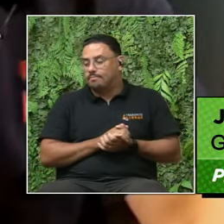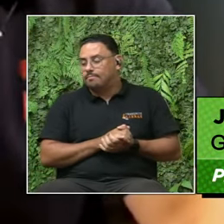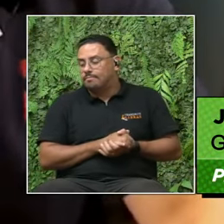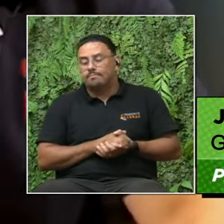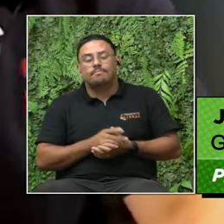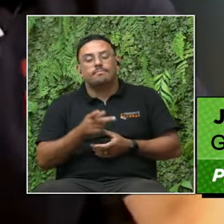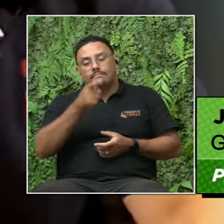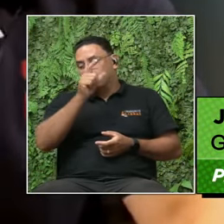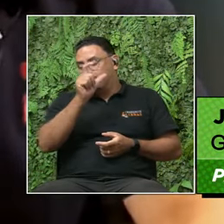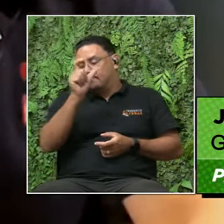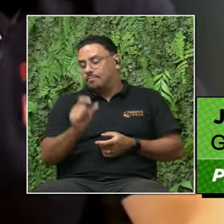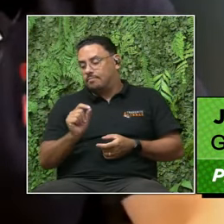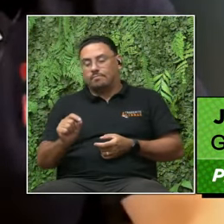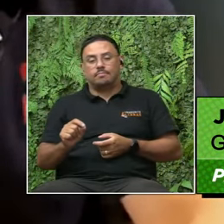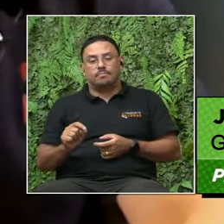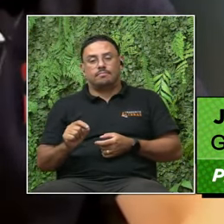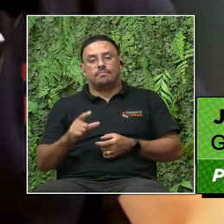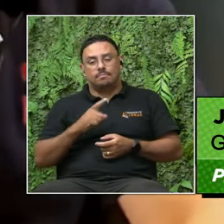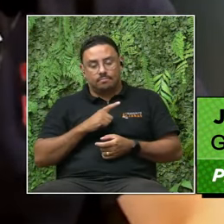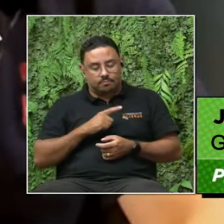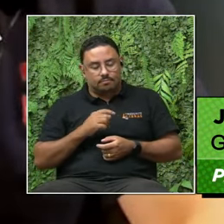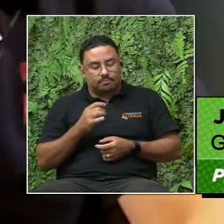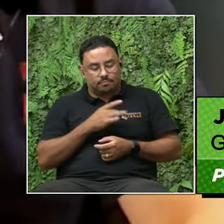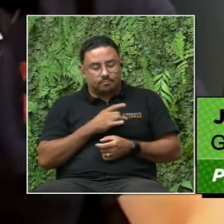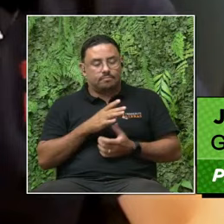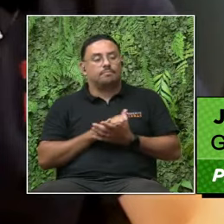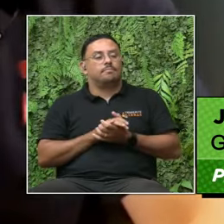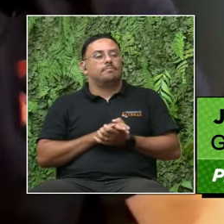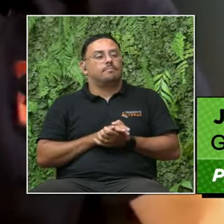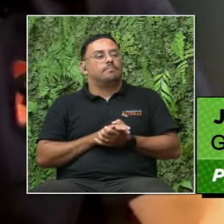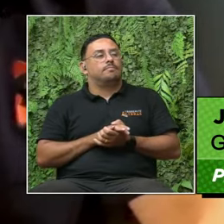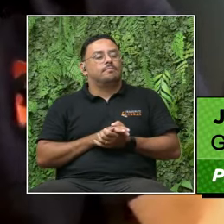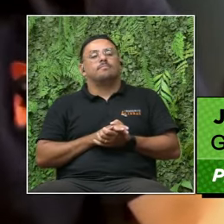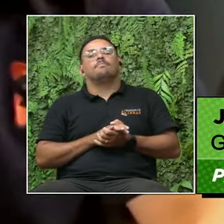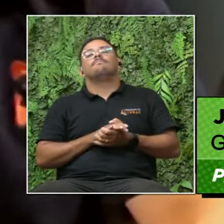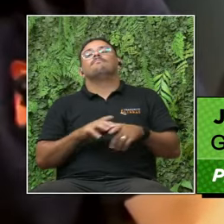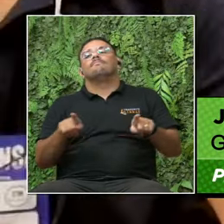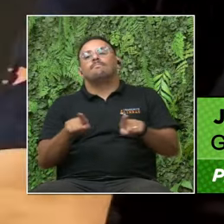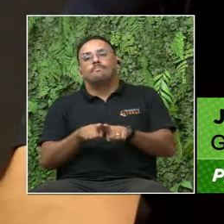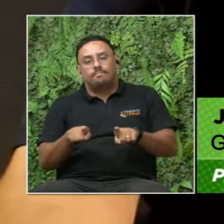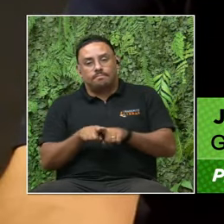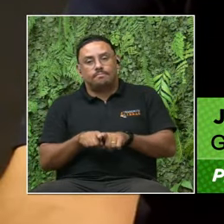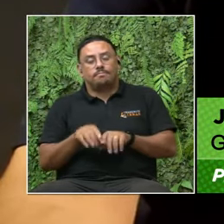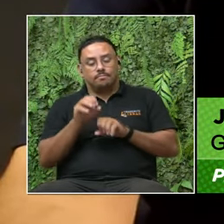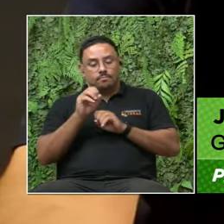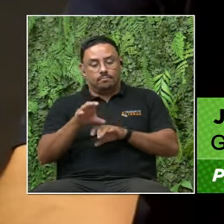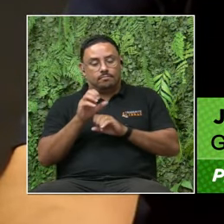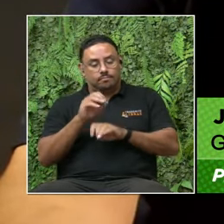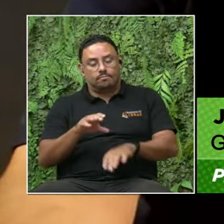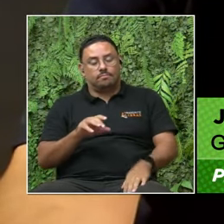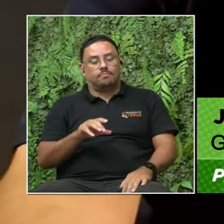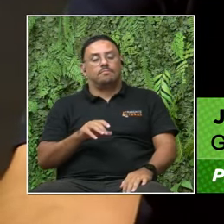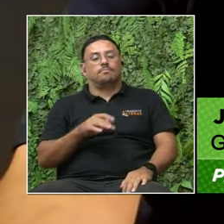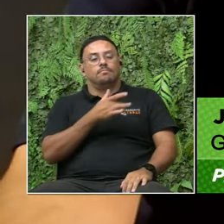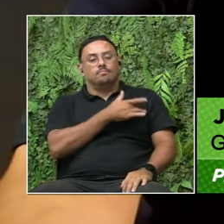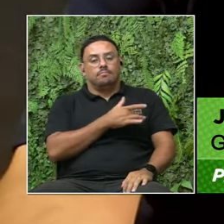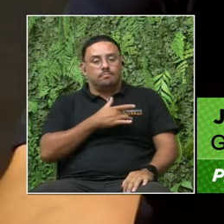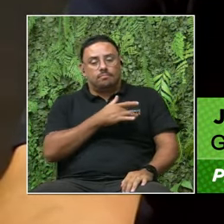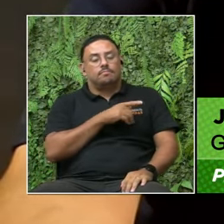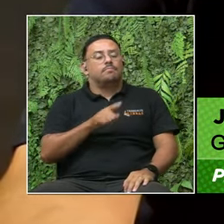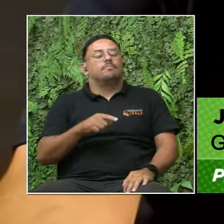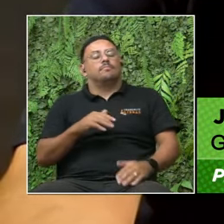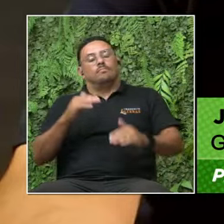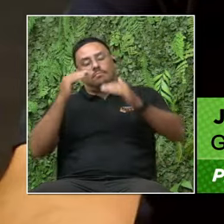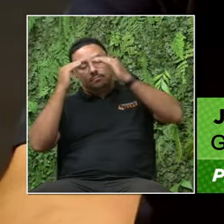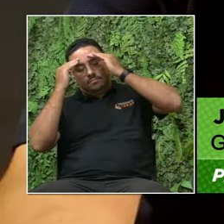quem tem tem medo tá inclusive o larcamon Na minha opinião ele